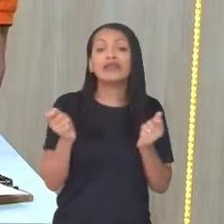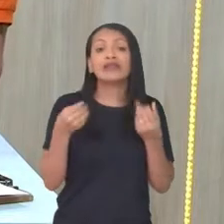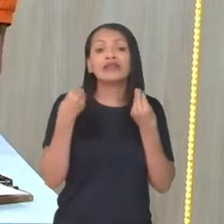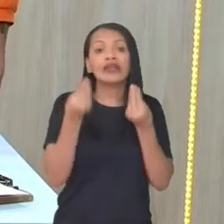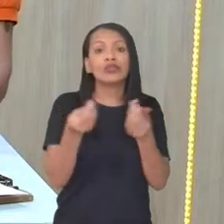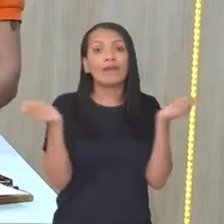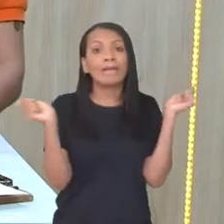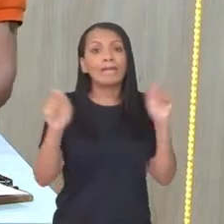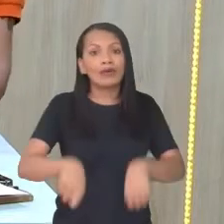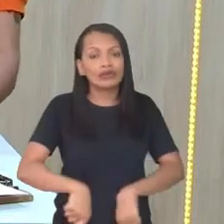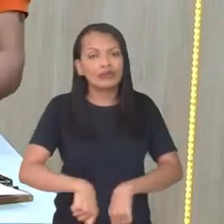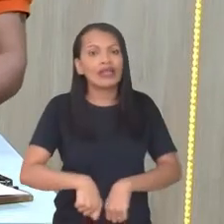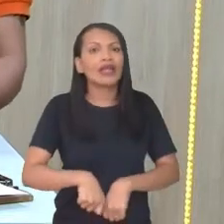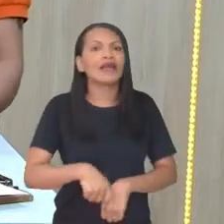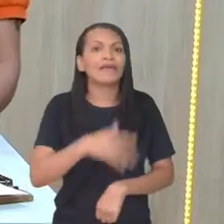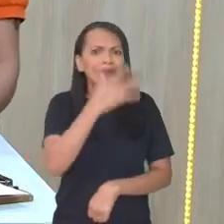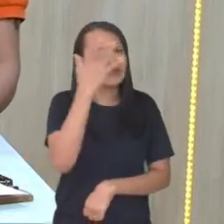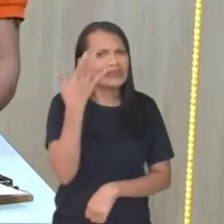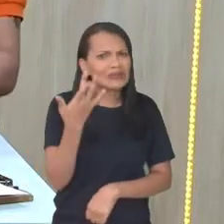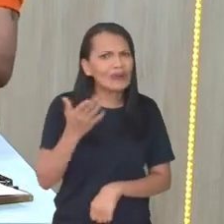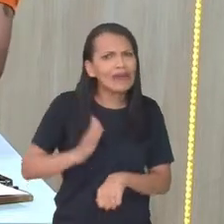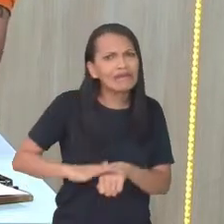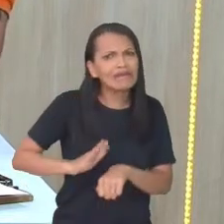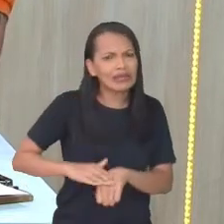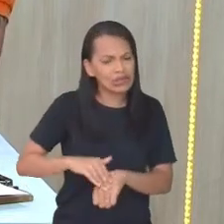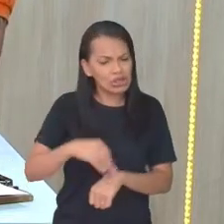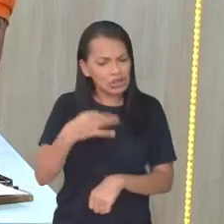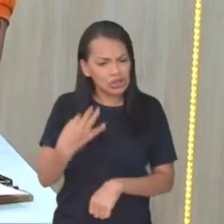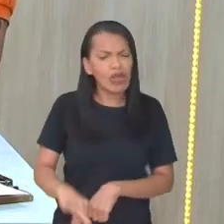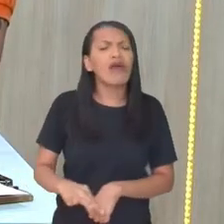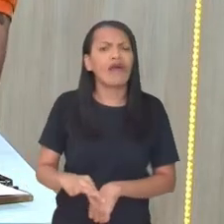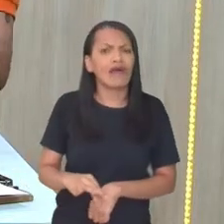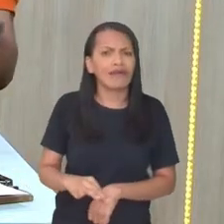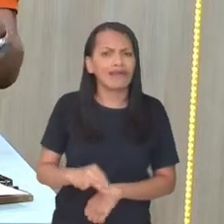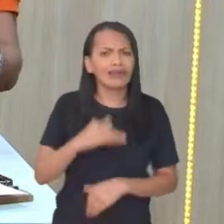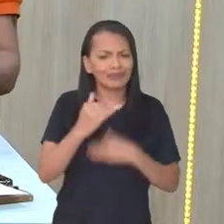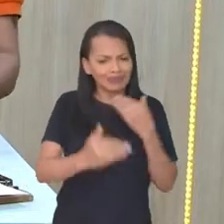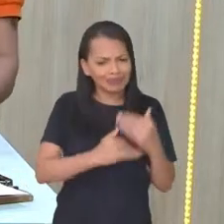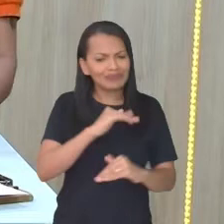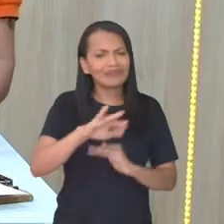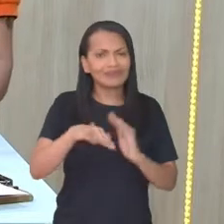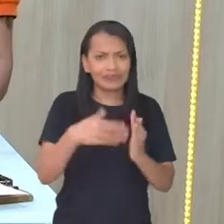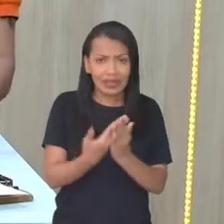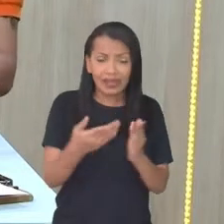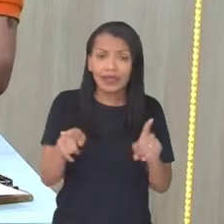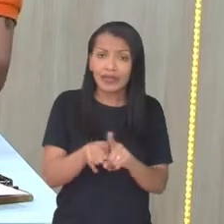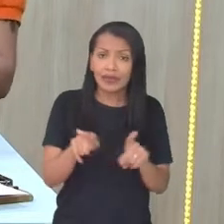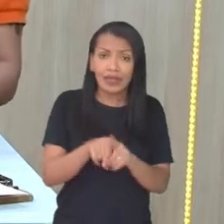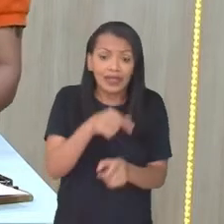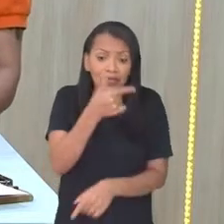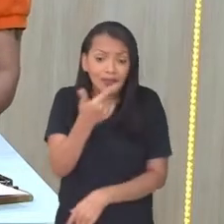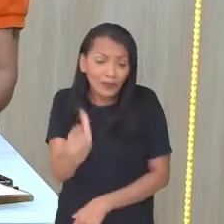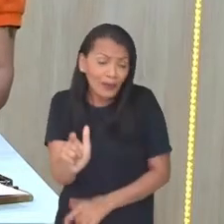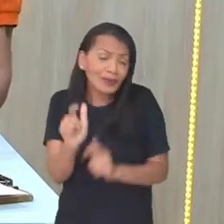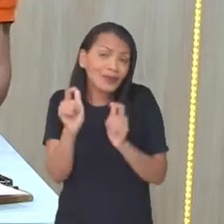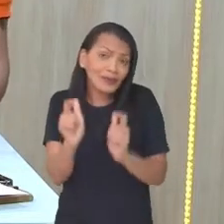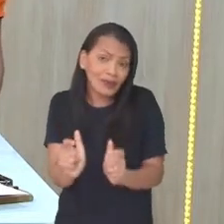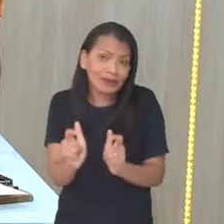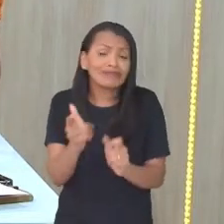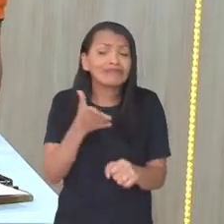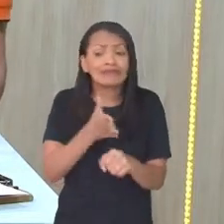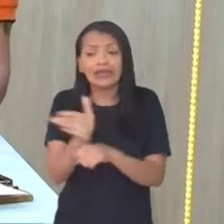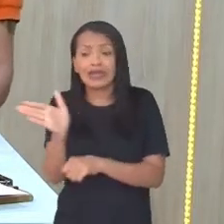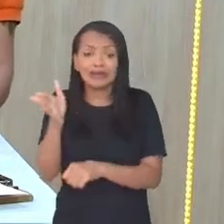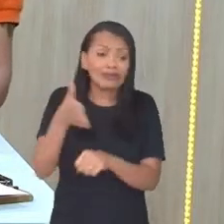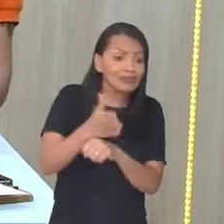possibilidade, né, para que as pessoas construam a sua autonomia no ambiente escolar e em vários ambientes sociais onde ela vai circular. Onde ela vai